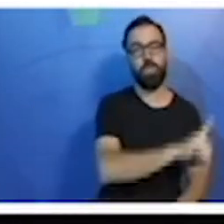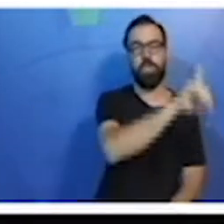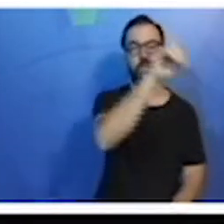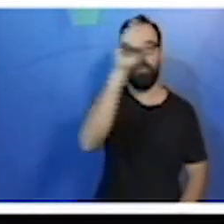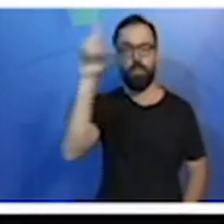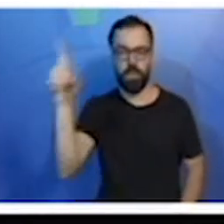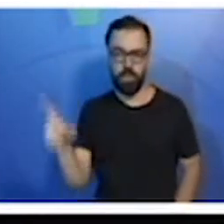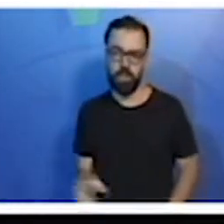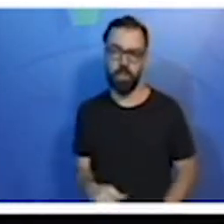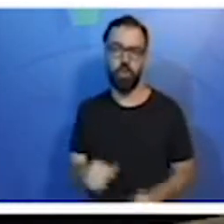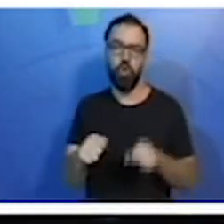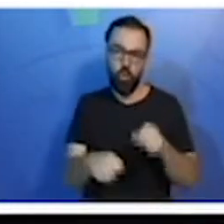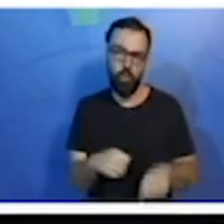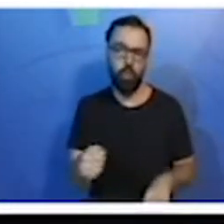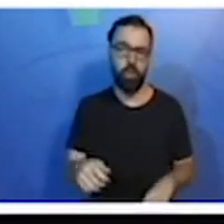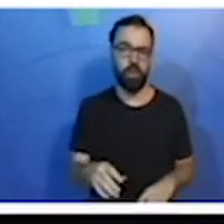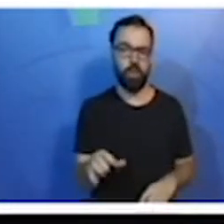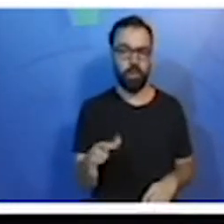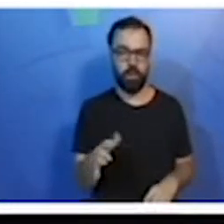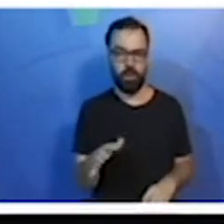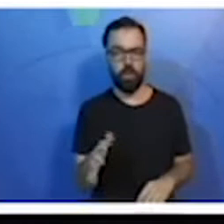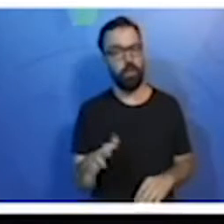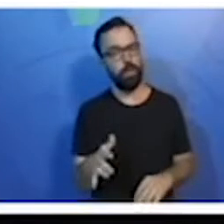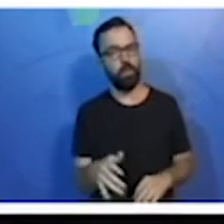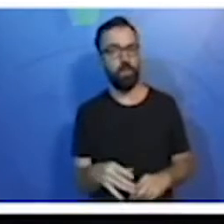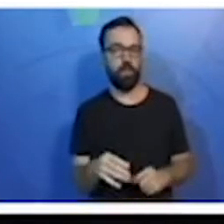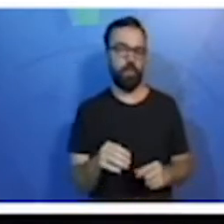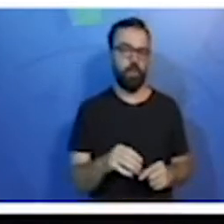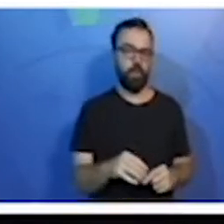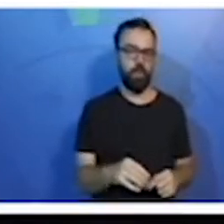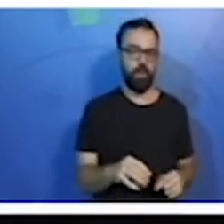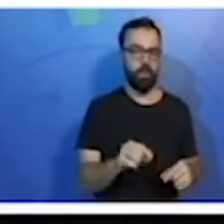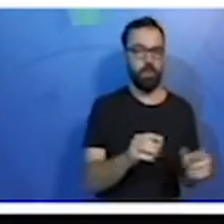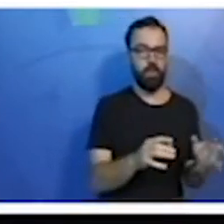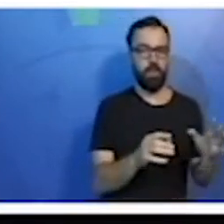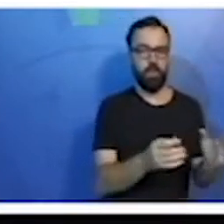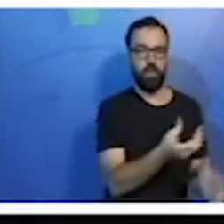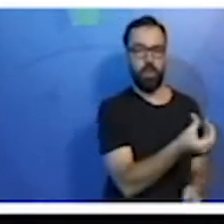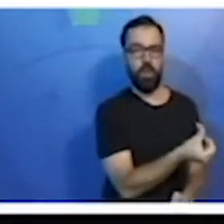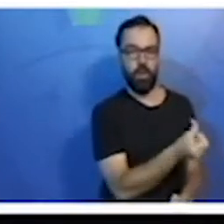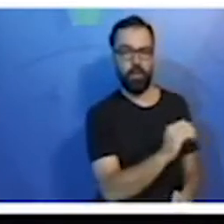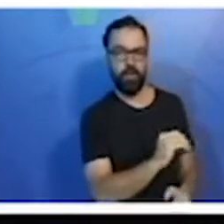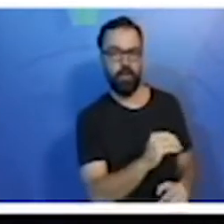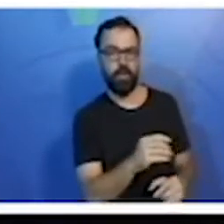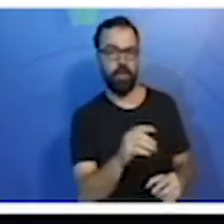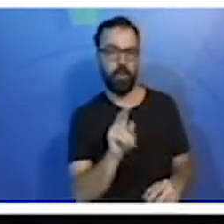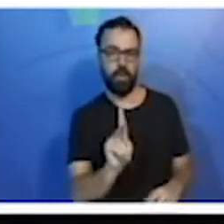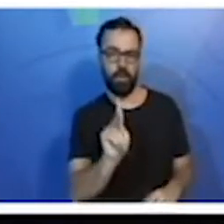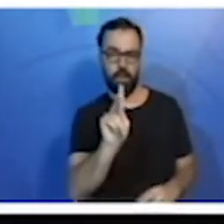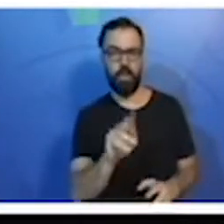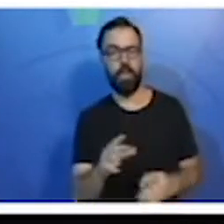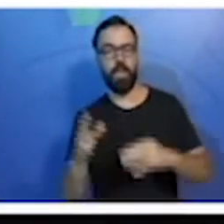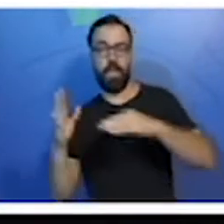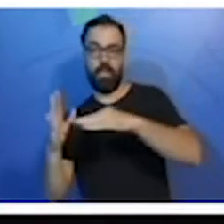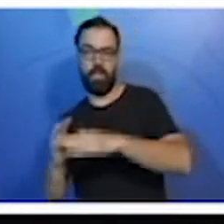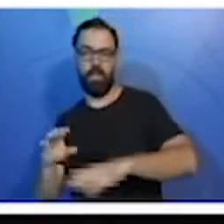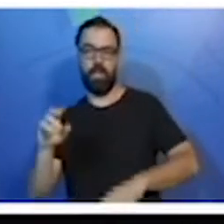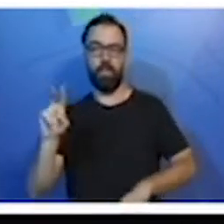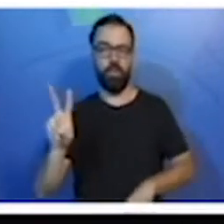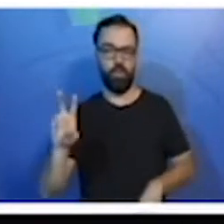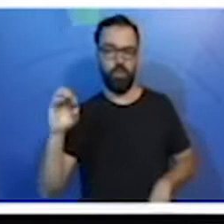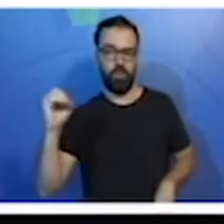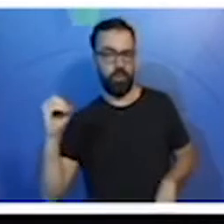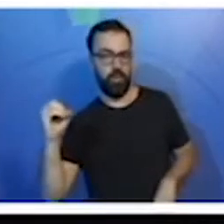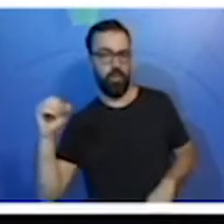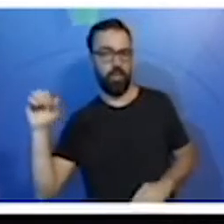ia fazer aqui pra elas percorrem uma distância superior a 60 km que vai até 280 km e 3 completa em todos